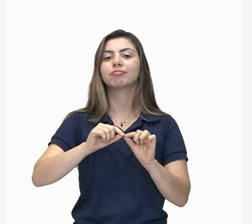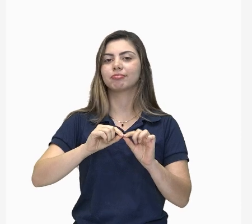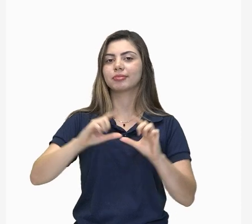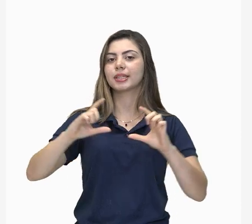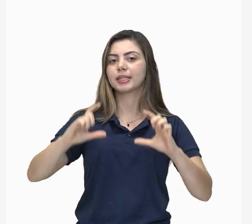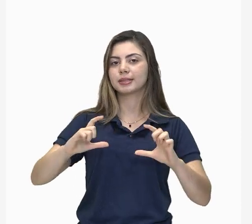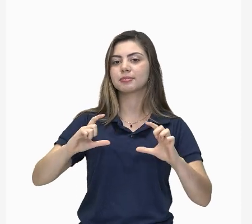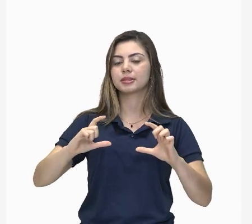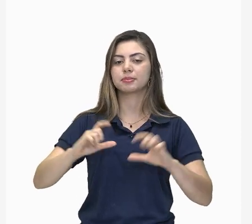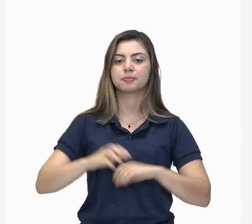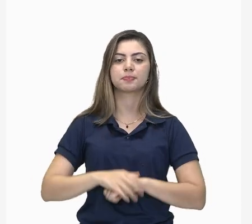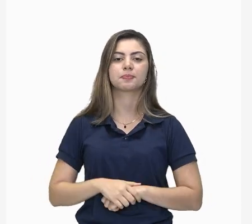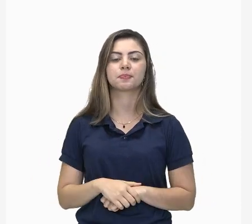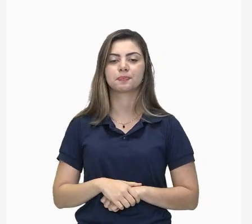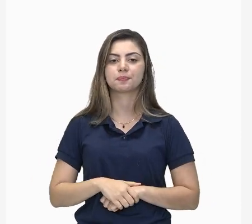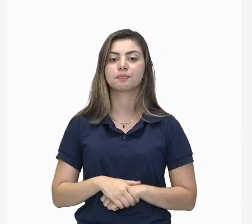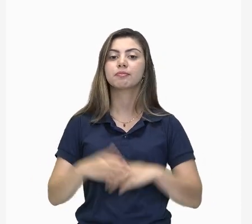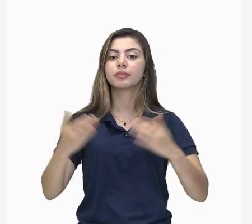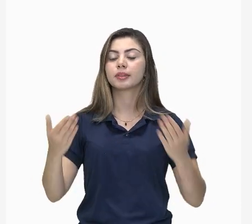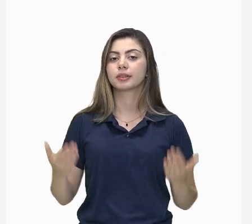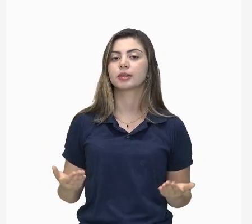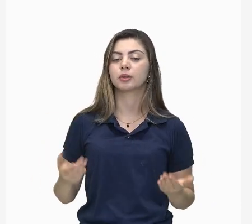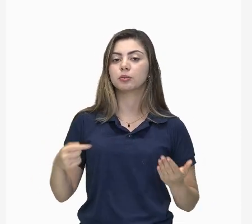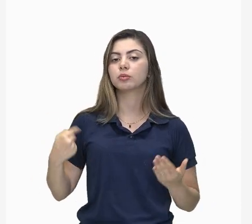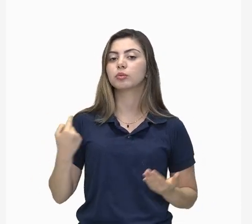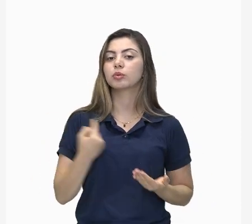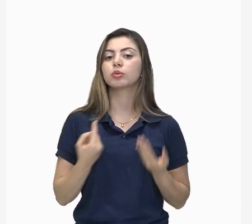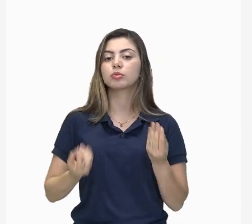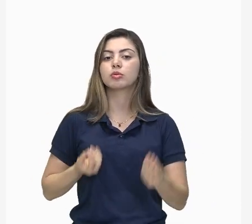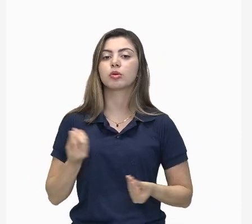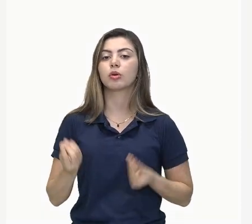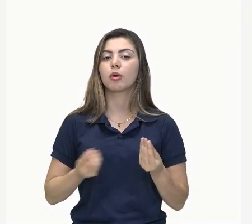ó, o formato que a gente tem